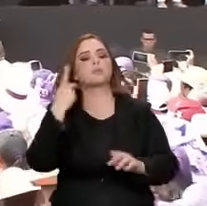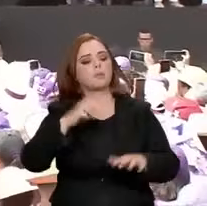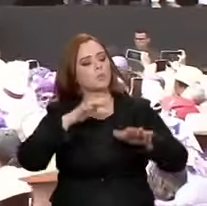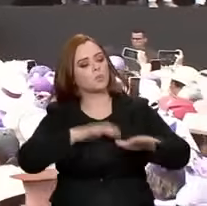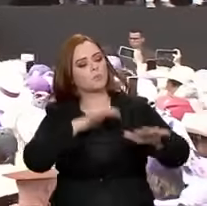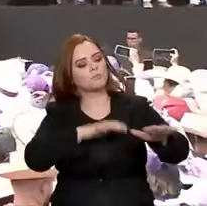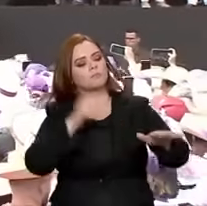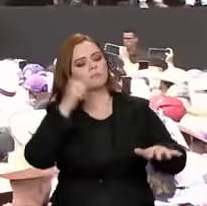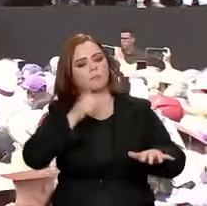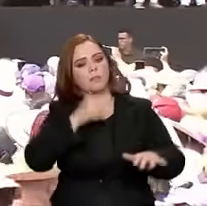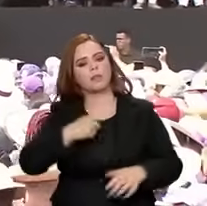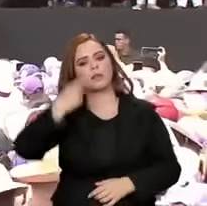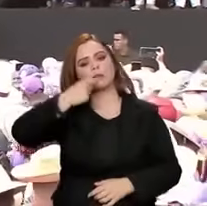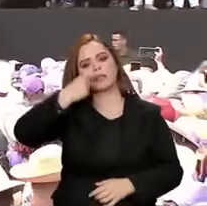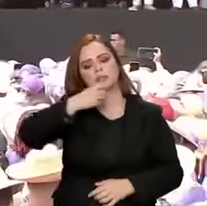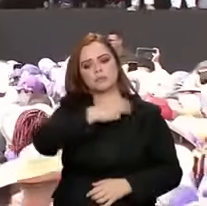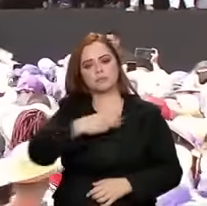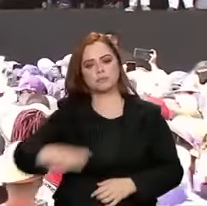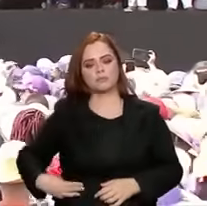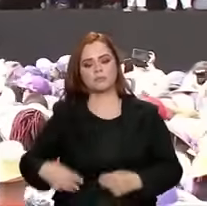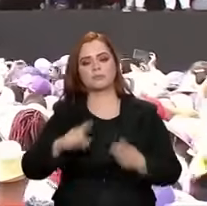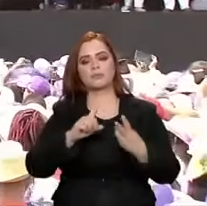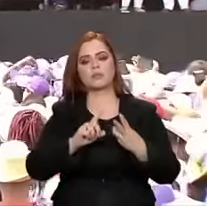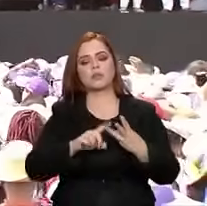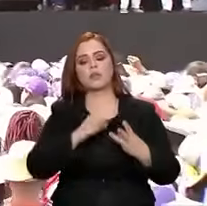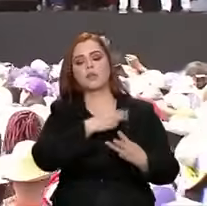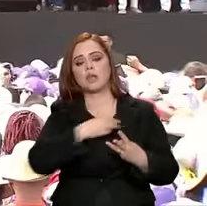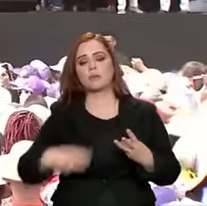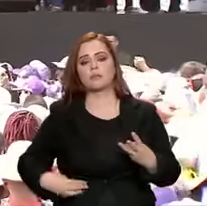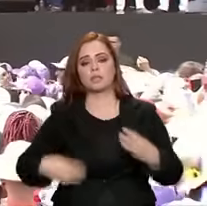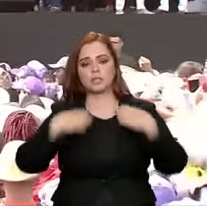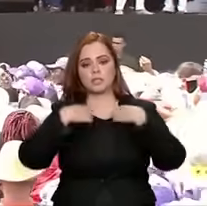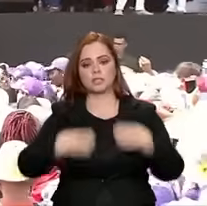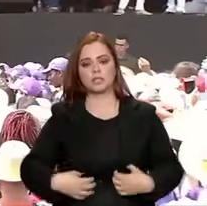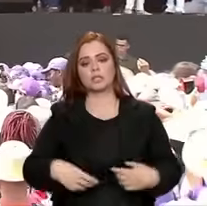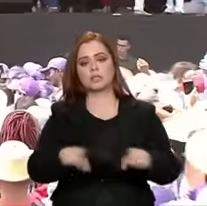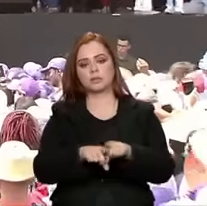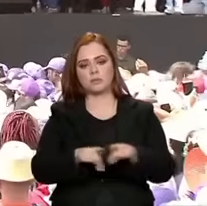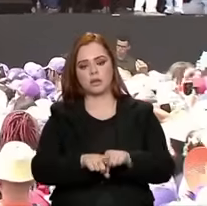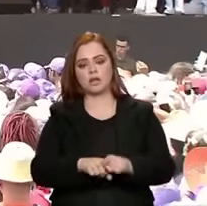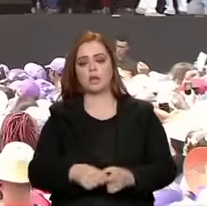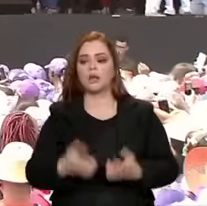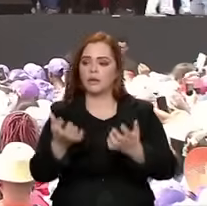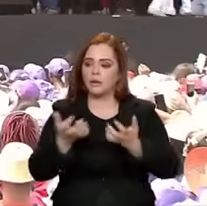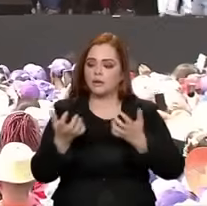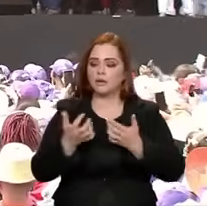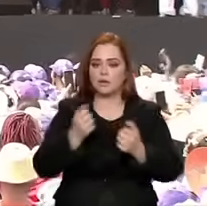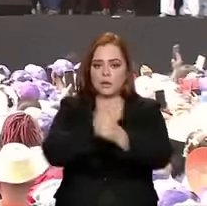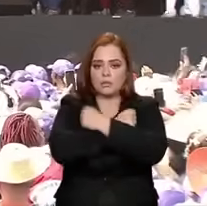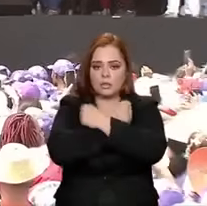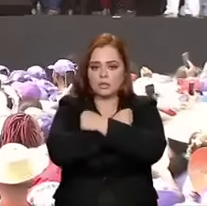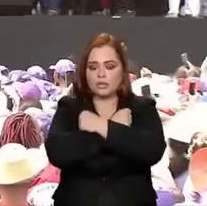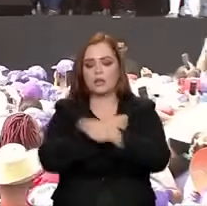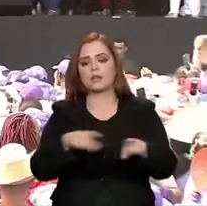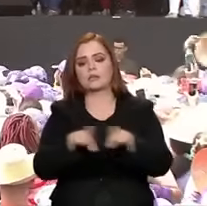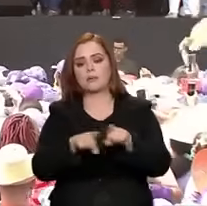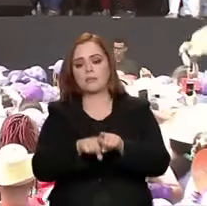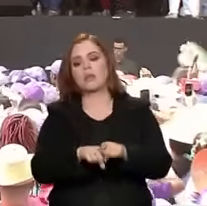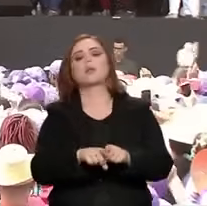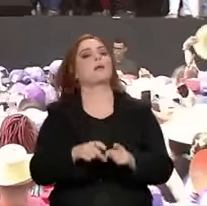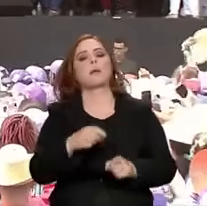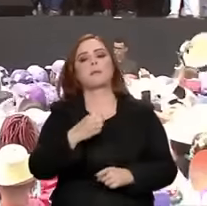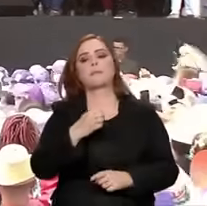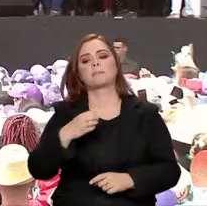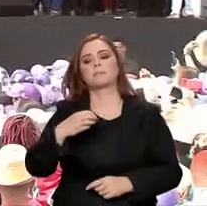o companheiro Paulo Teixeira e A Companheira Cida Gonçalves quero abraçar a companheira Maria do